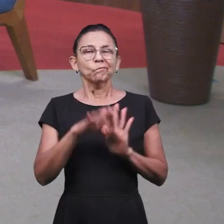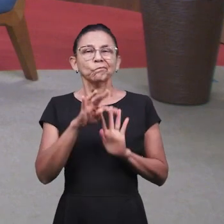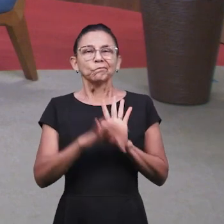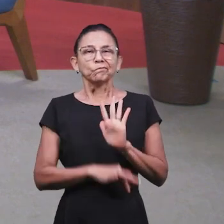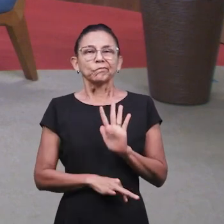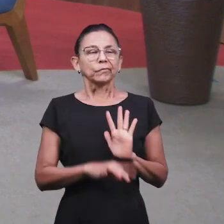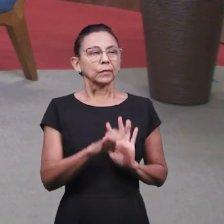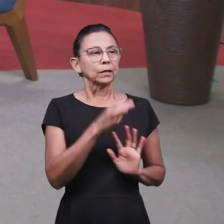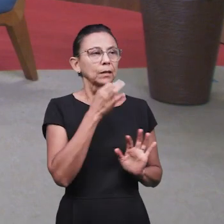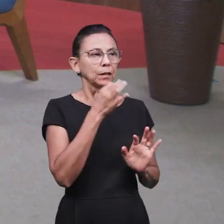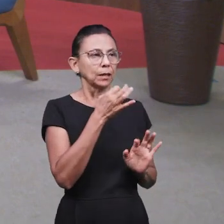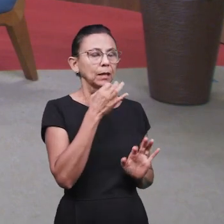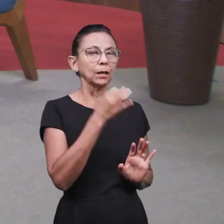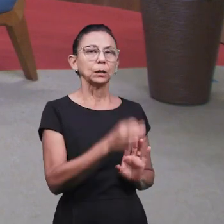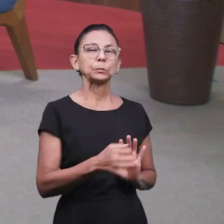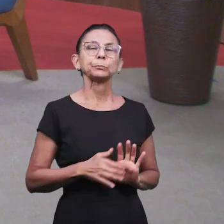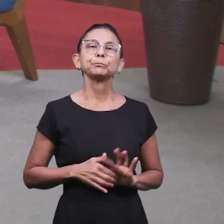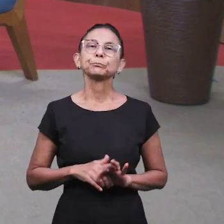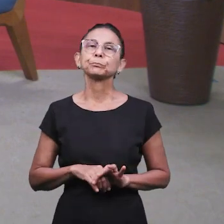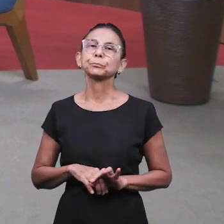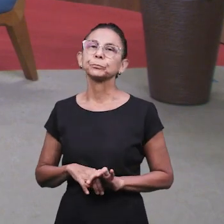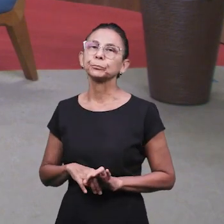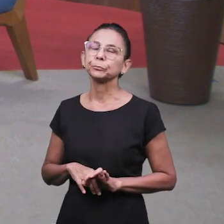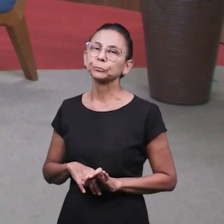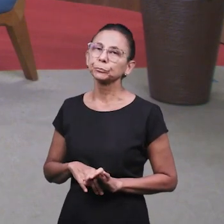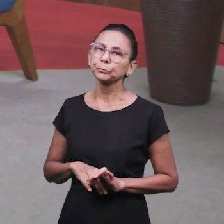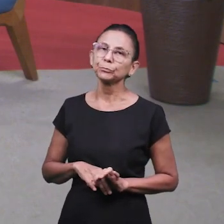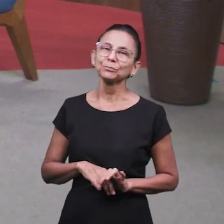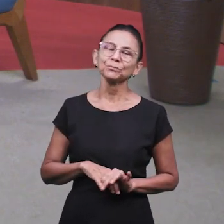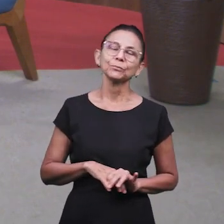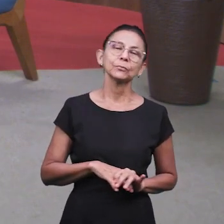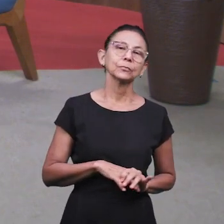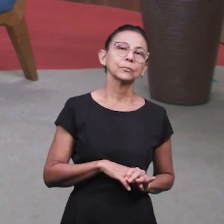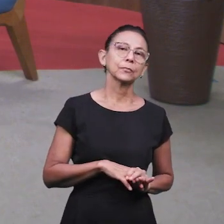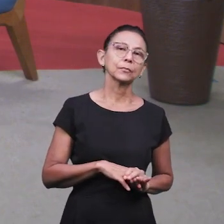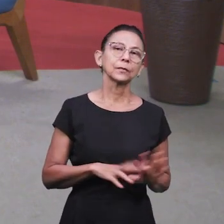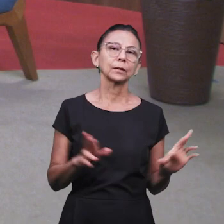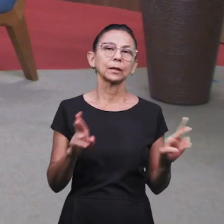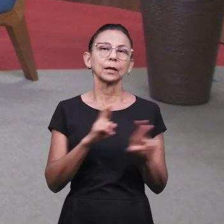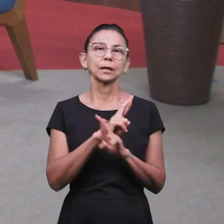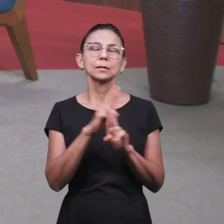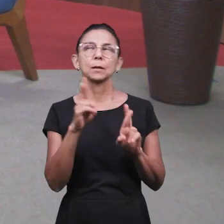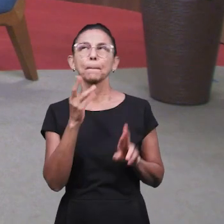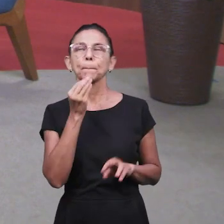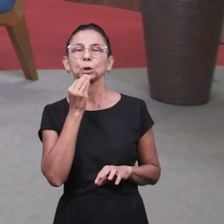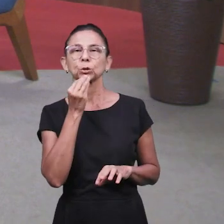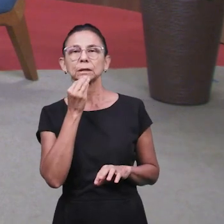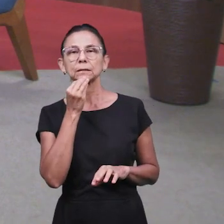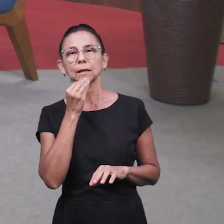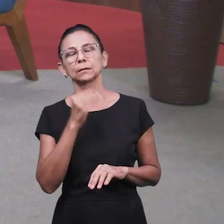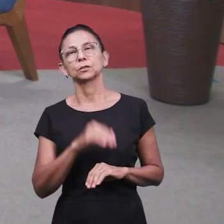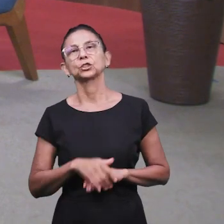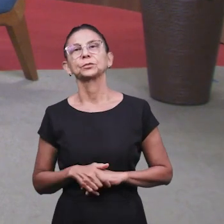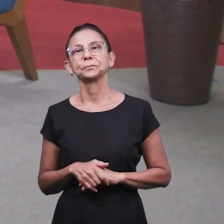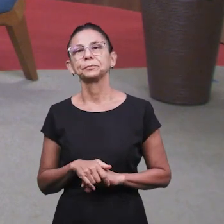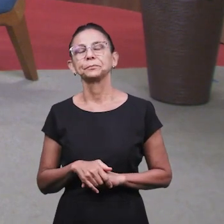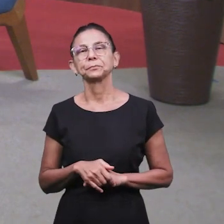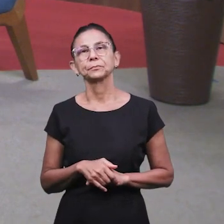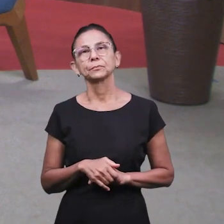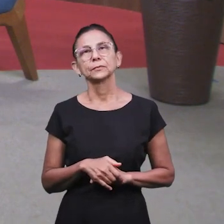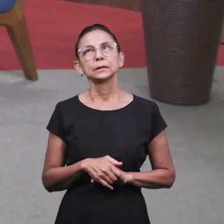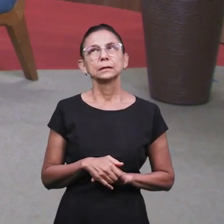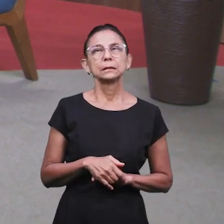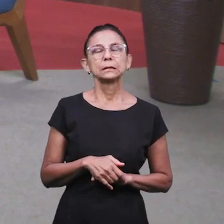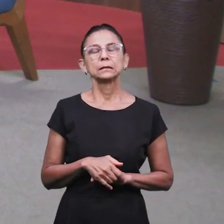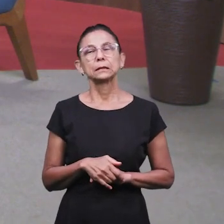um texto para você comentar aqui, que fala também sobre essa questão da oportunidade, ou seja, do tempo da